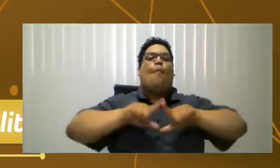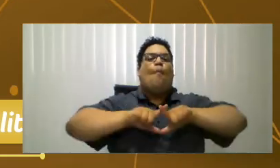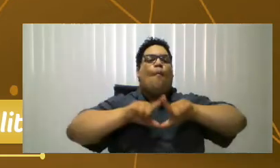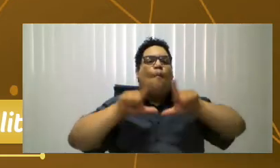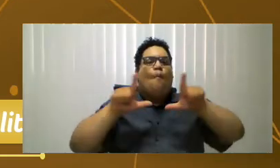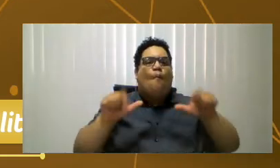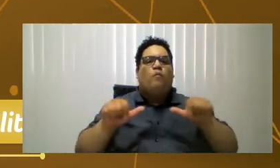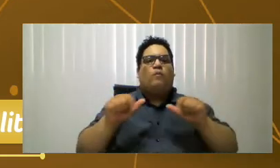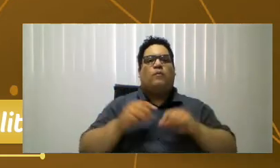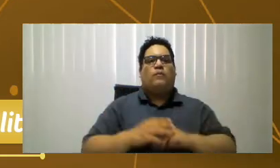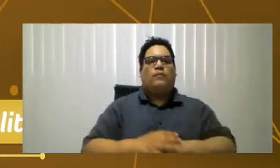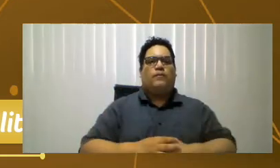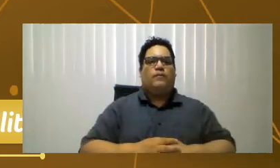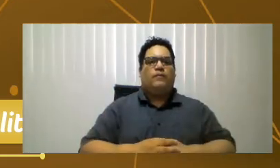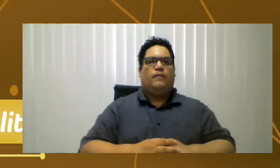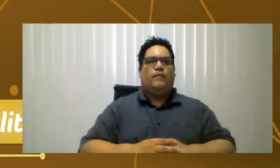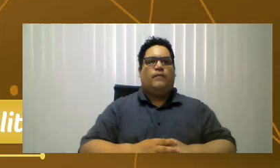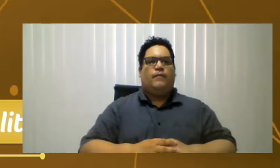tem muito